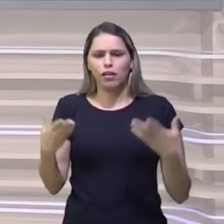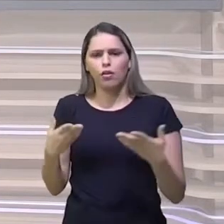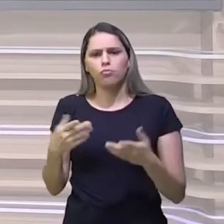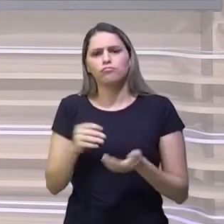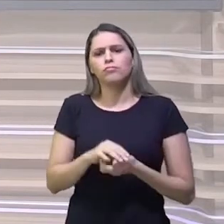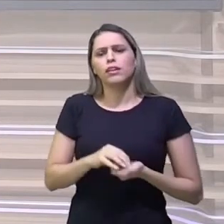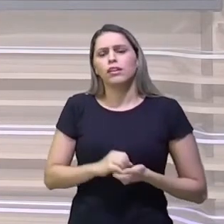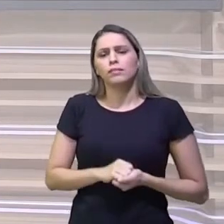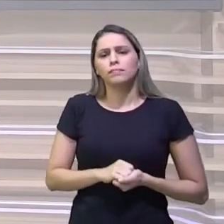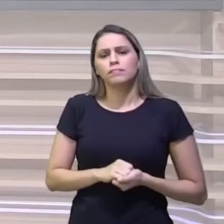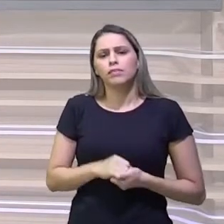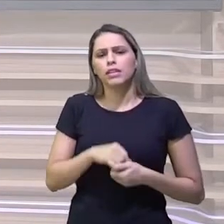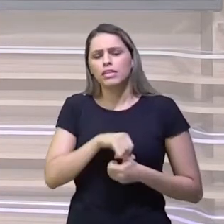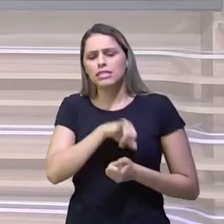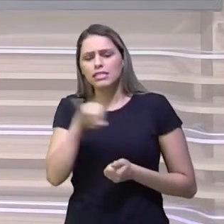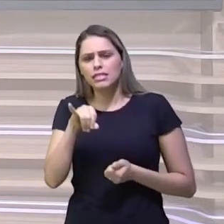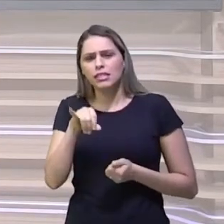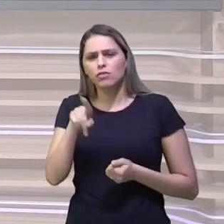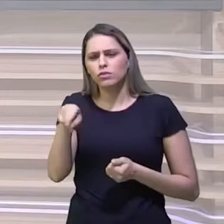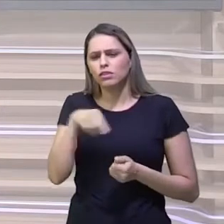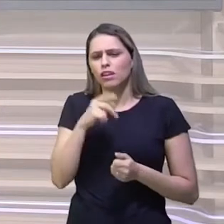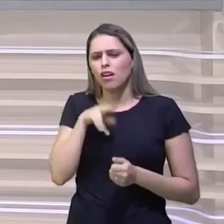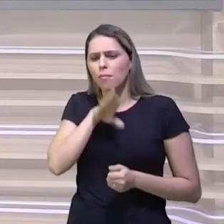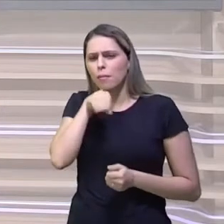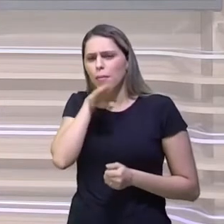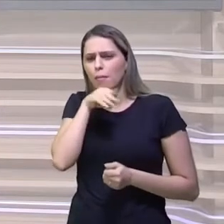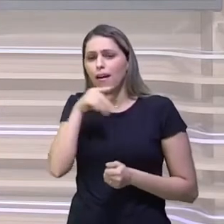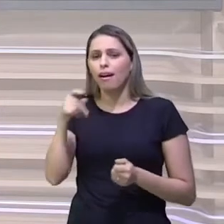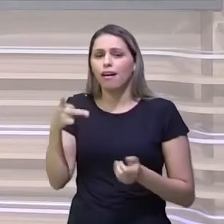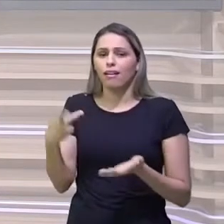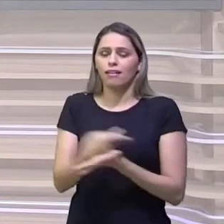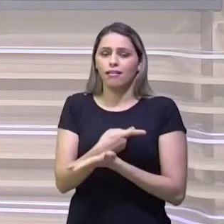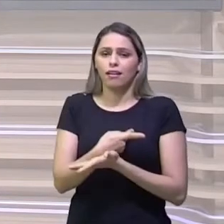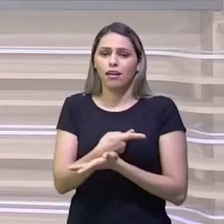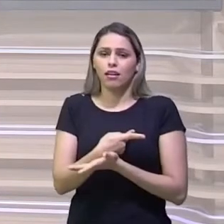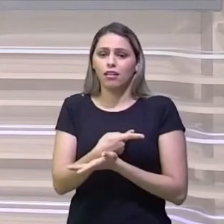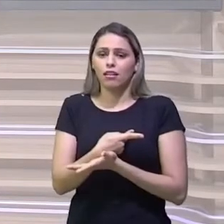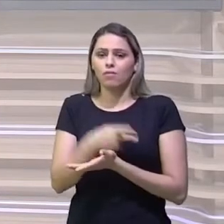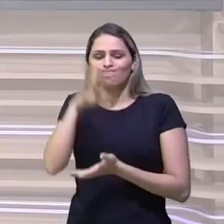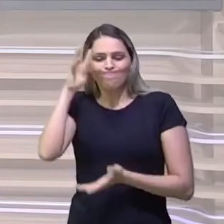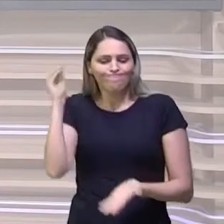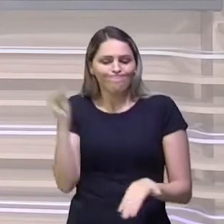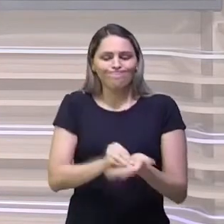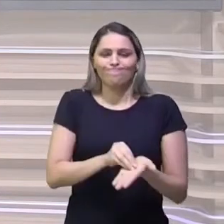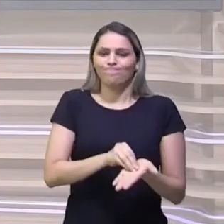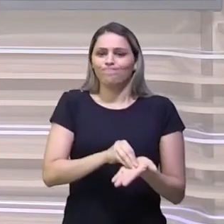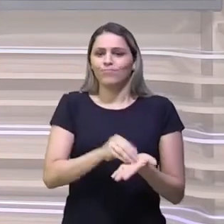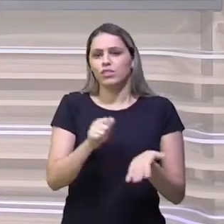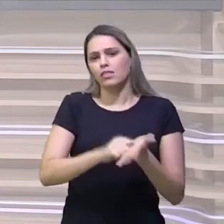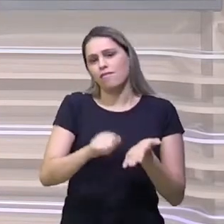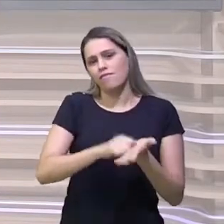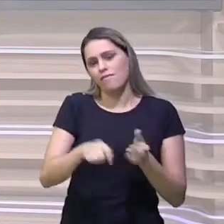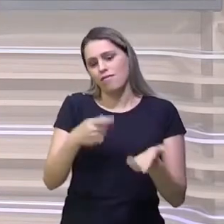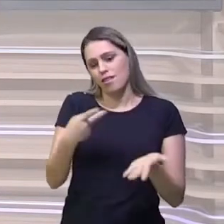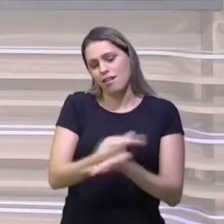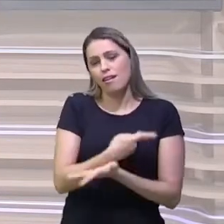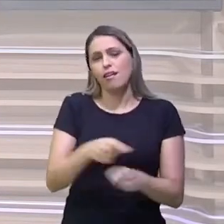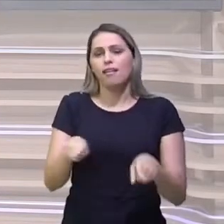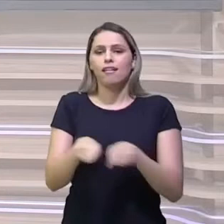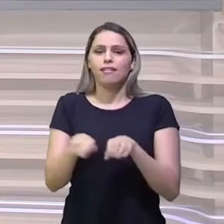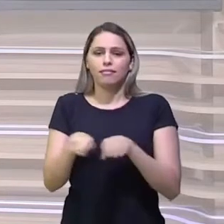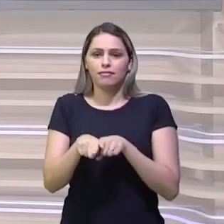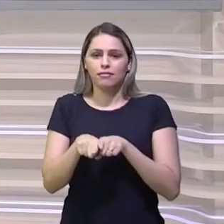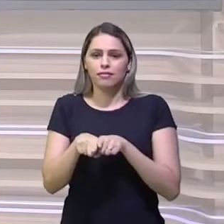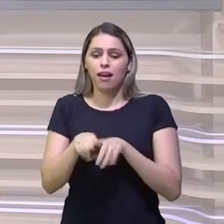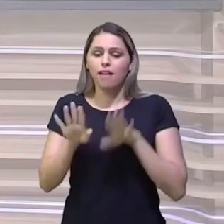errado. Então, criança, se você fala errado, automaticamente você vai escrever errado, porque às vezes a gente